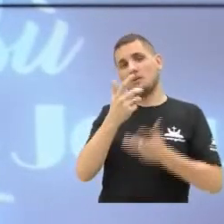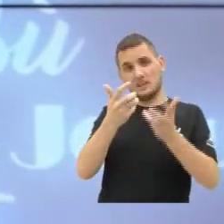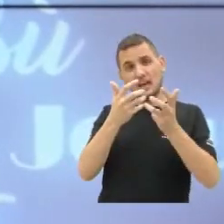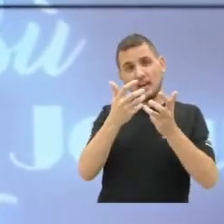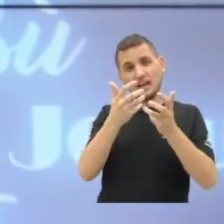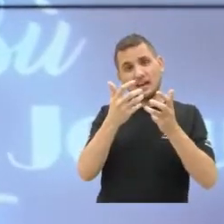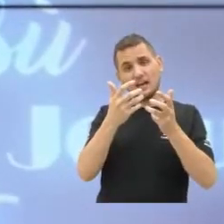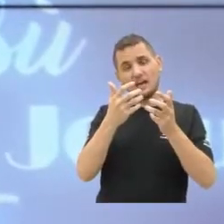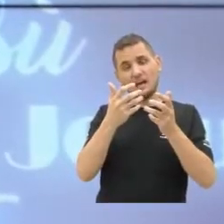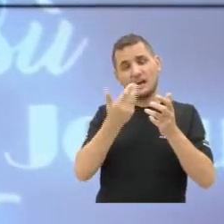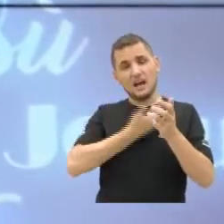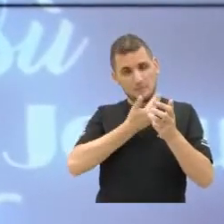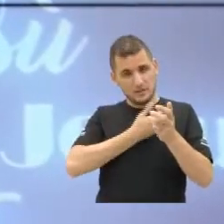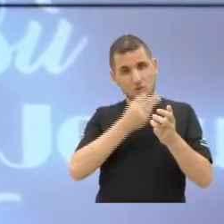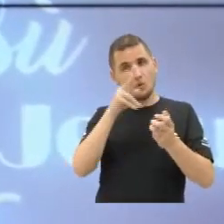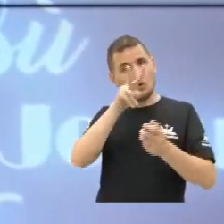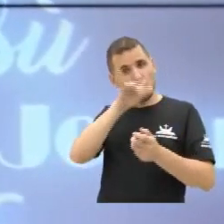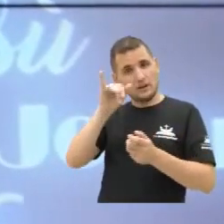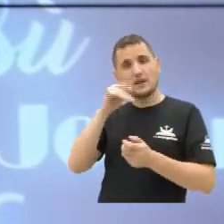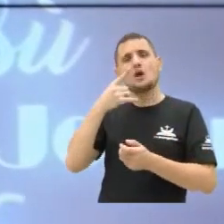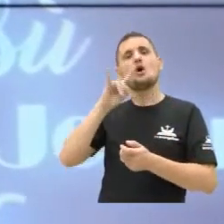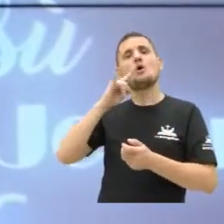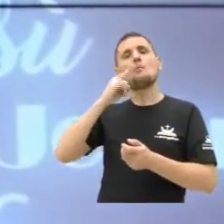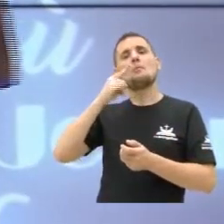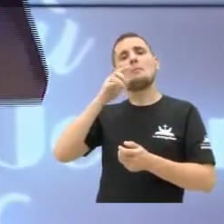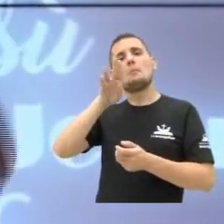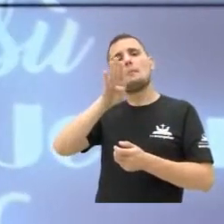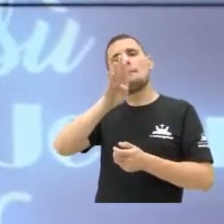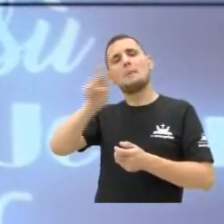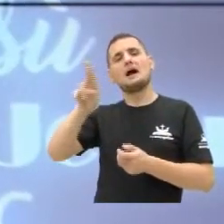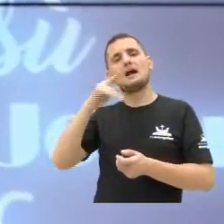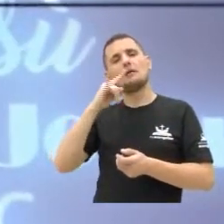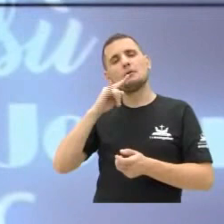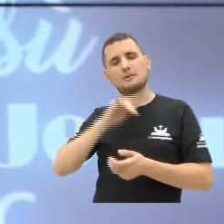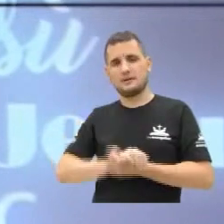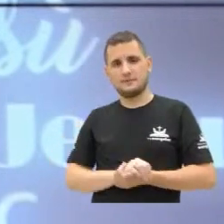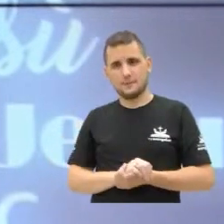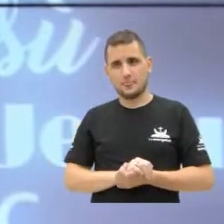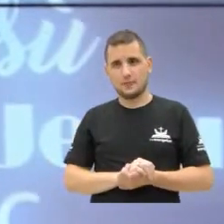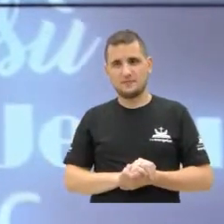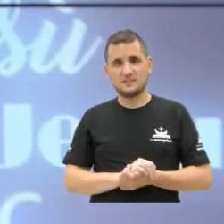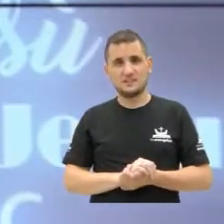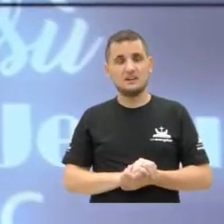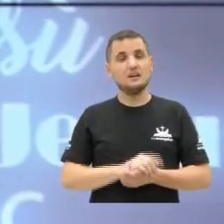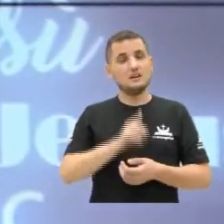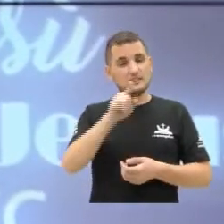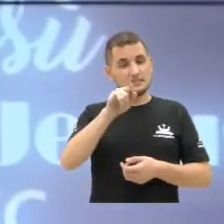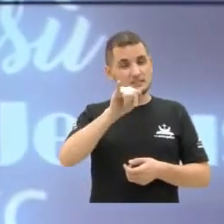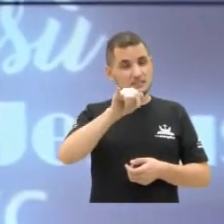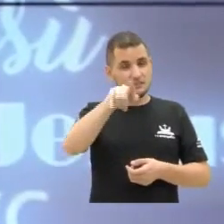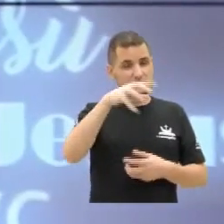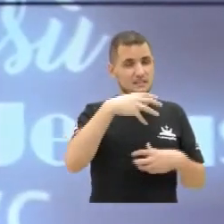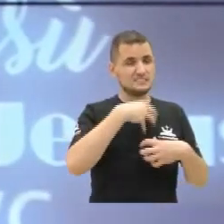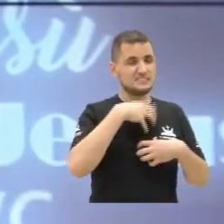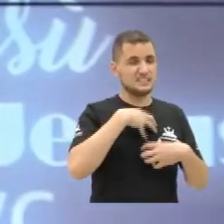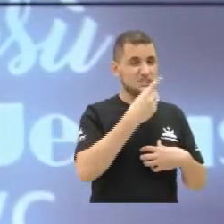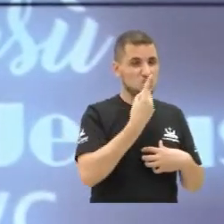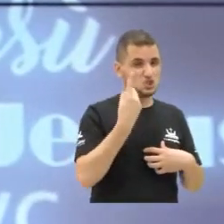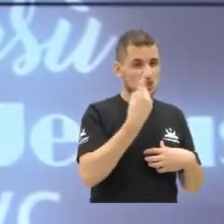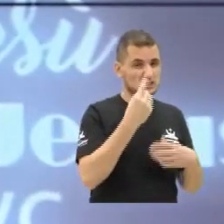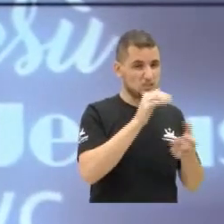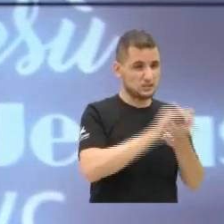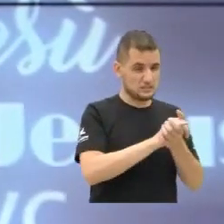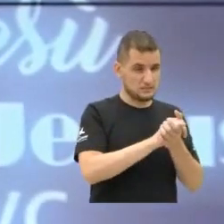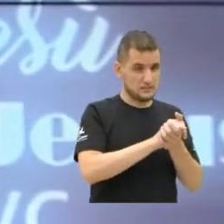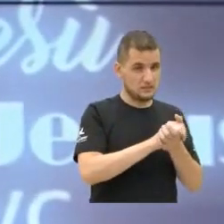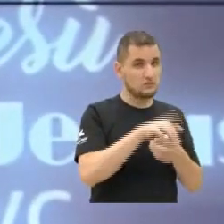Para você não se sentir só, o seu casamento não está bem, adultere. Porque você precisa de outra presença, você precisa